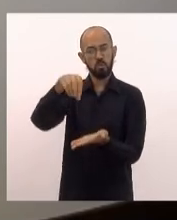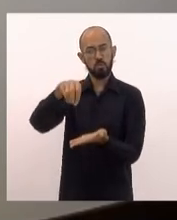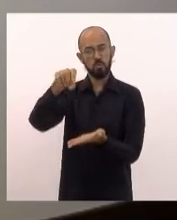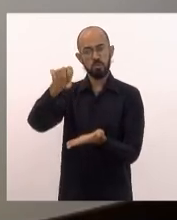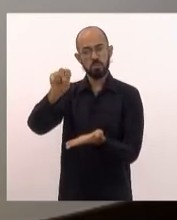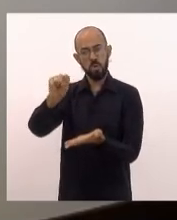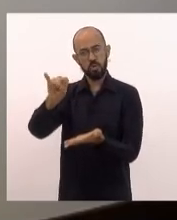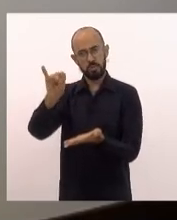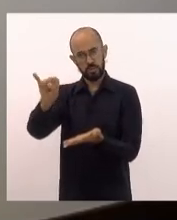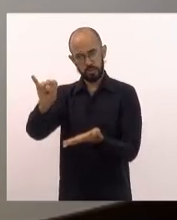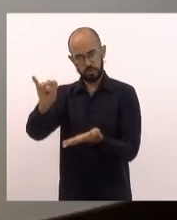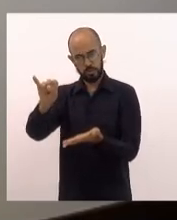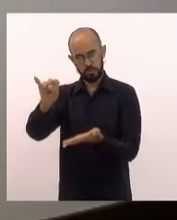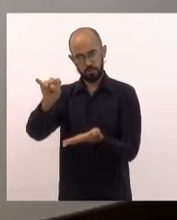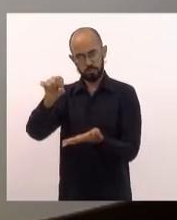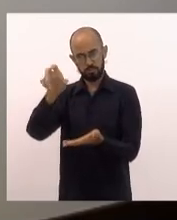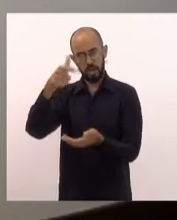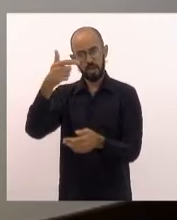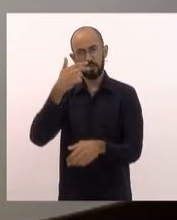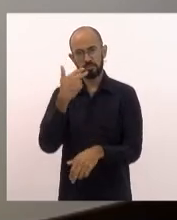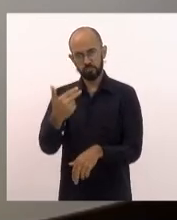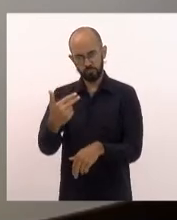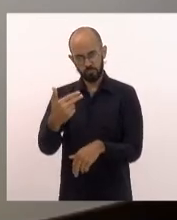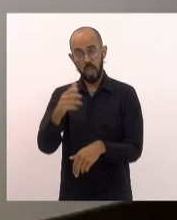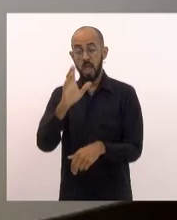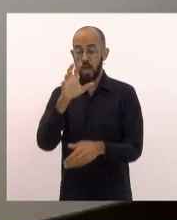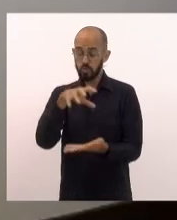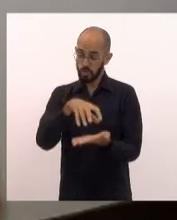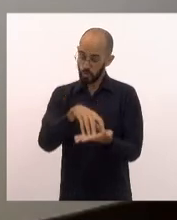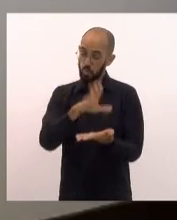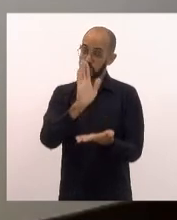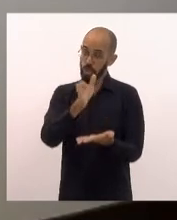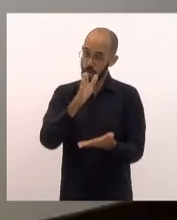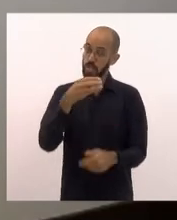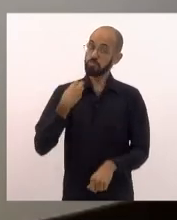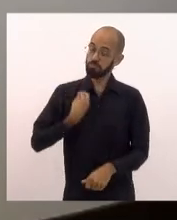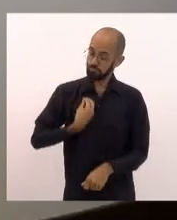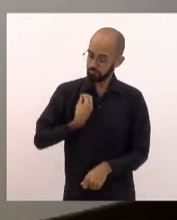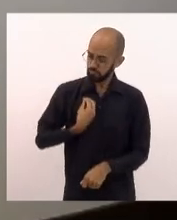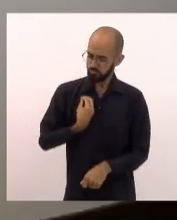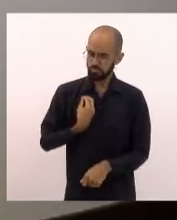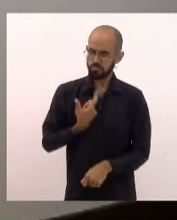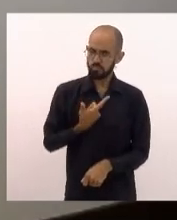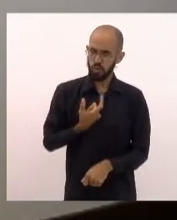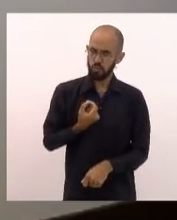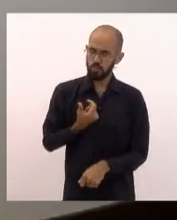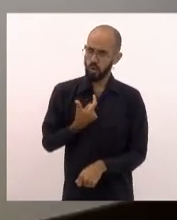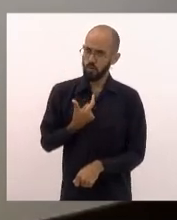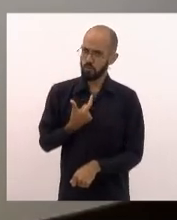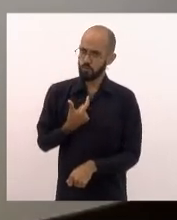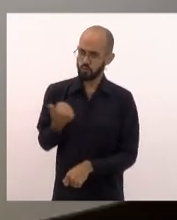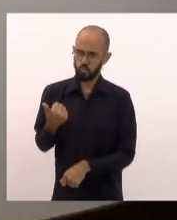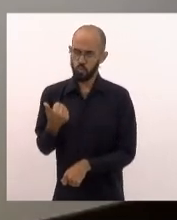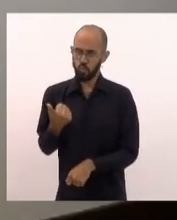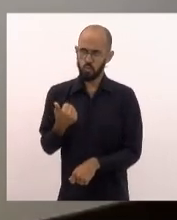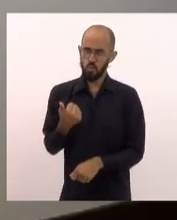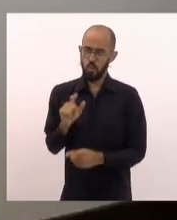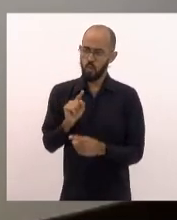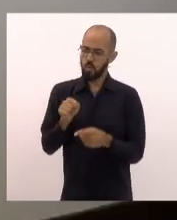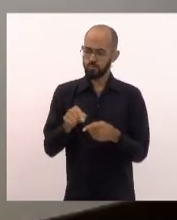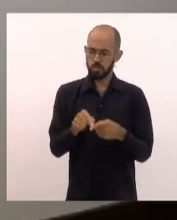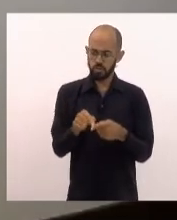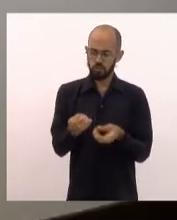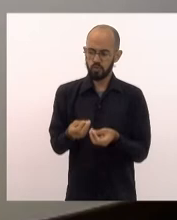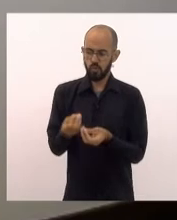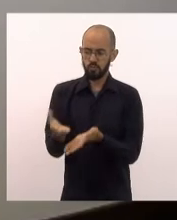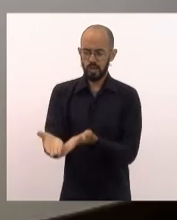Migrantes e Refugiados. Né? Esse núcleo já existe desde 2020, já existia desde 2021, tem como objetivo oferecer serviços